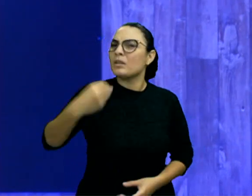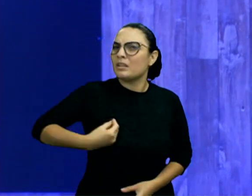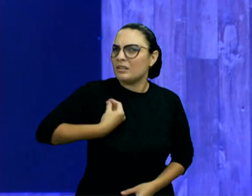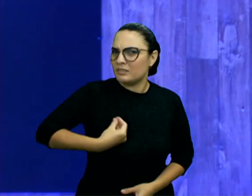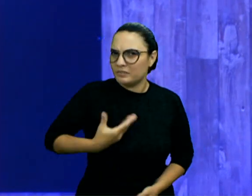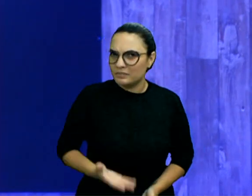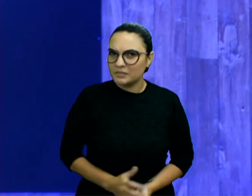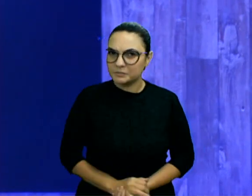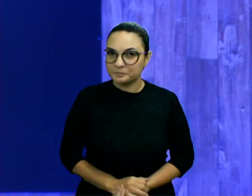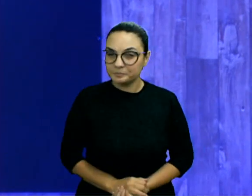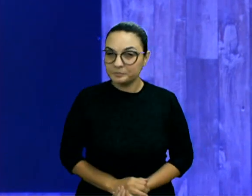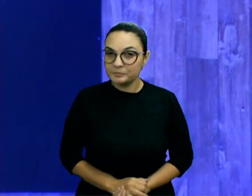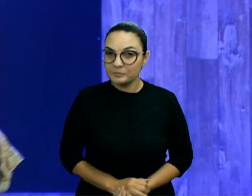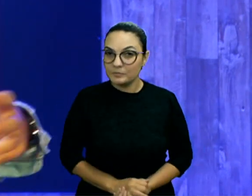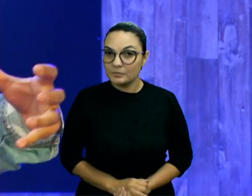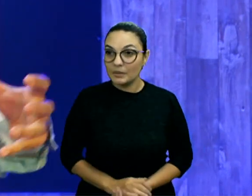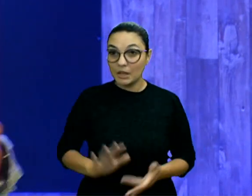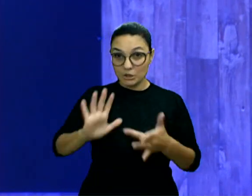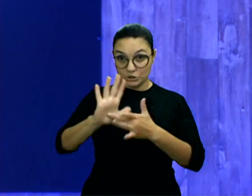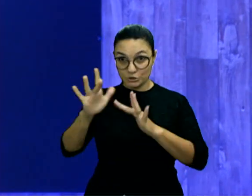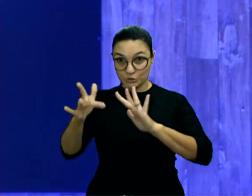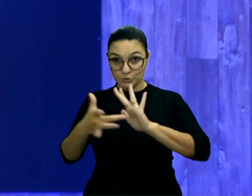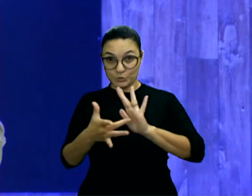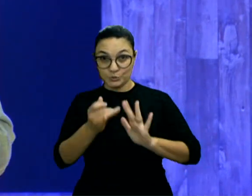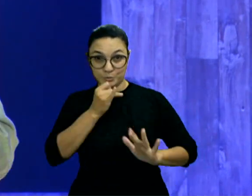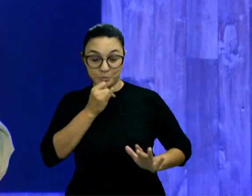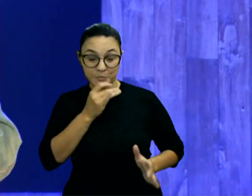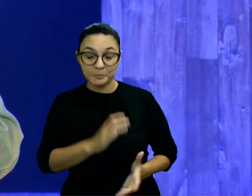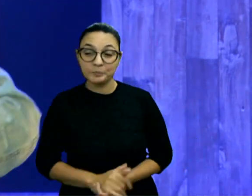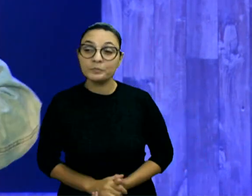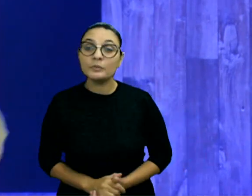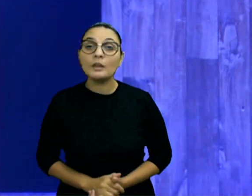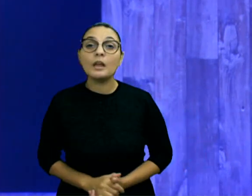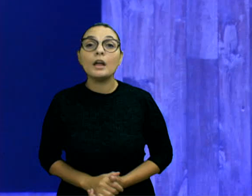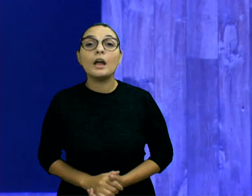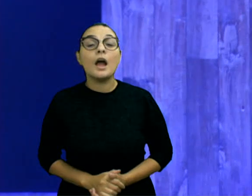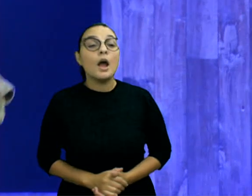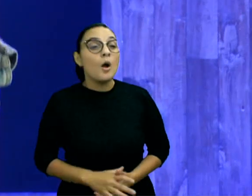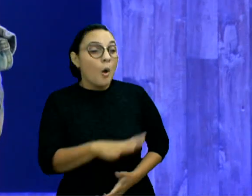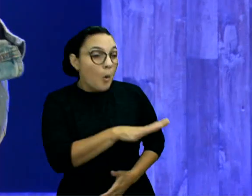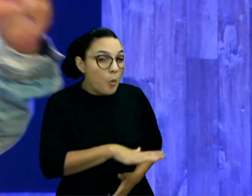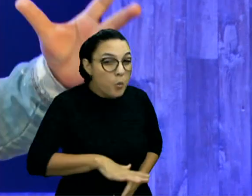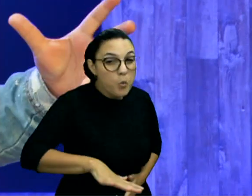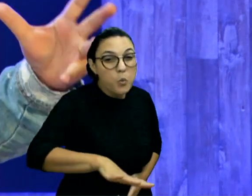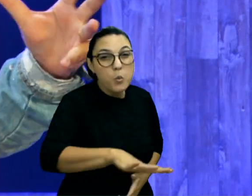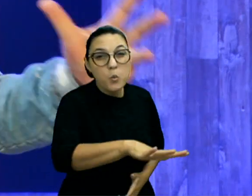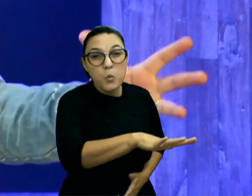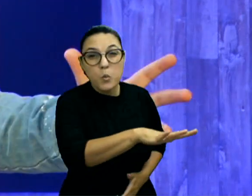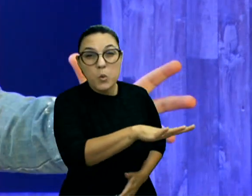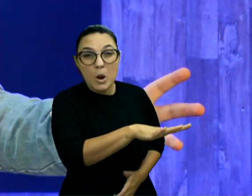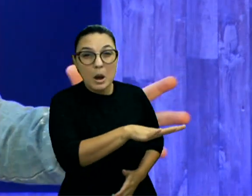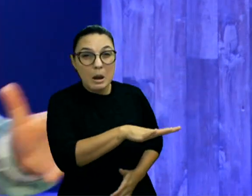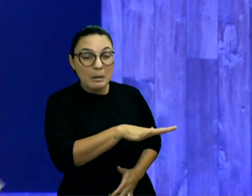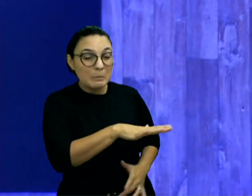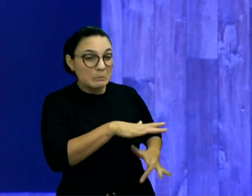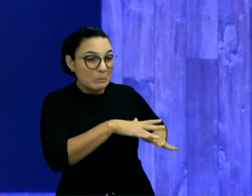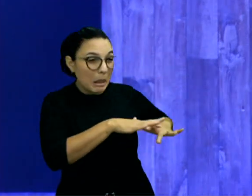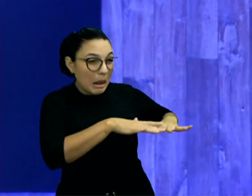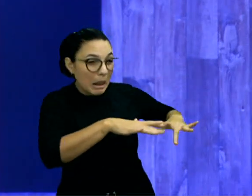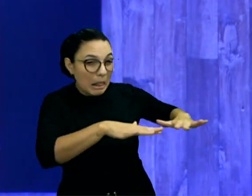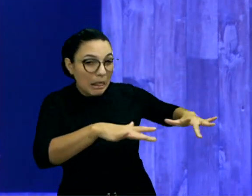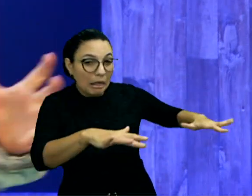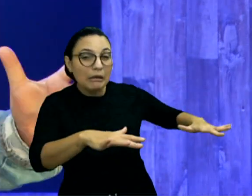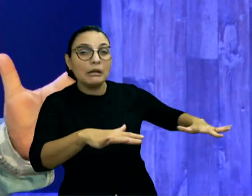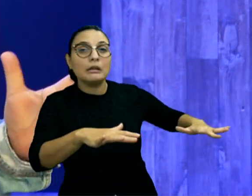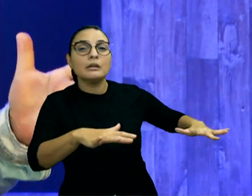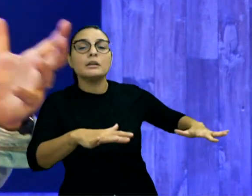Quando Jesus estava ali com aquela multidão, ele pede para os seus discípulos: ei, vai lá comprar pão para a gente alimentar essa multidão.